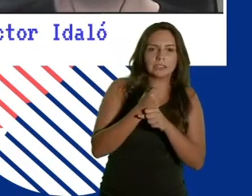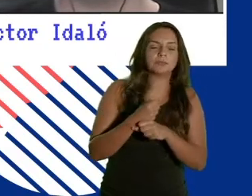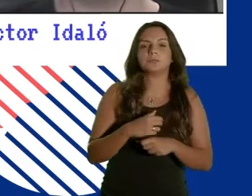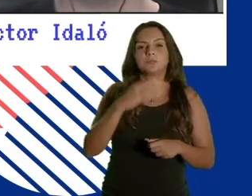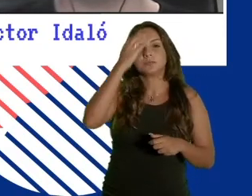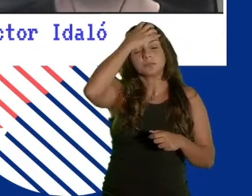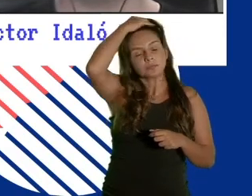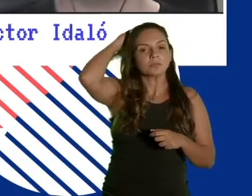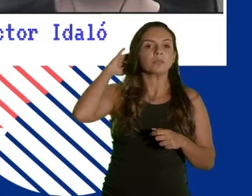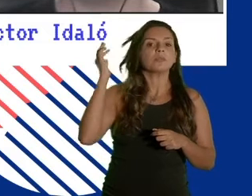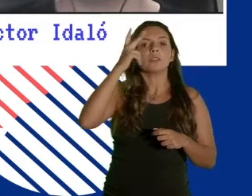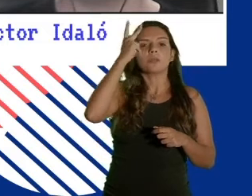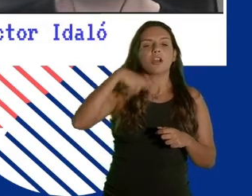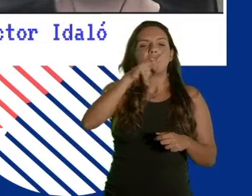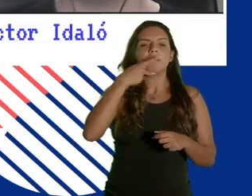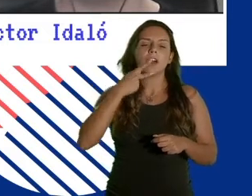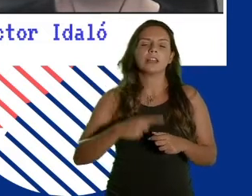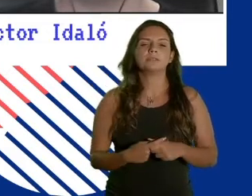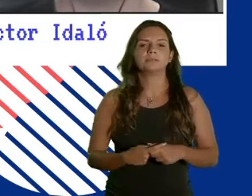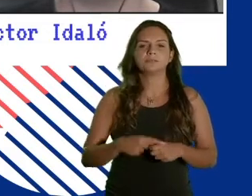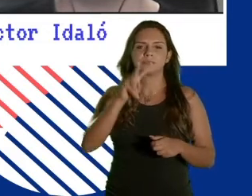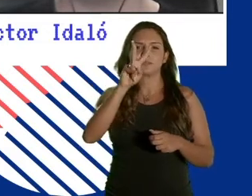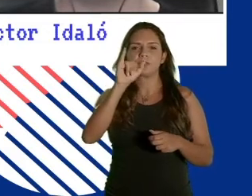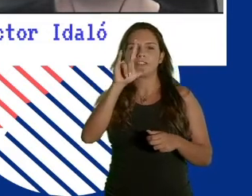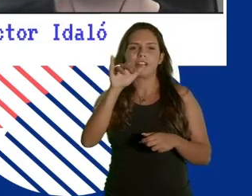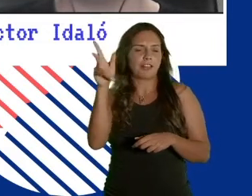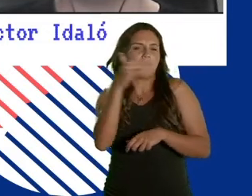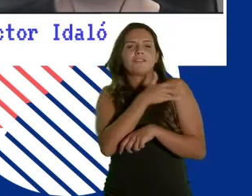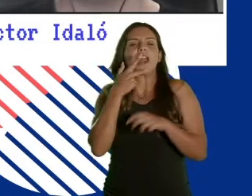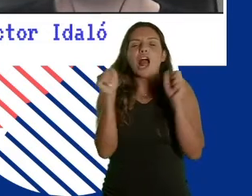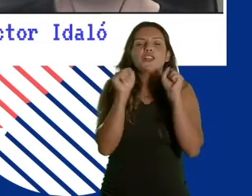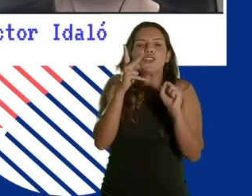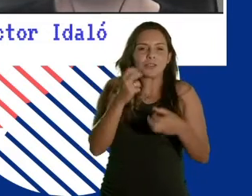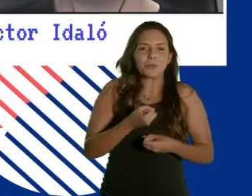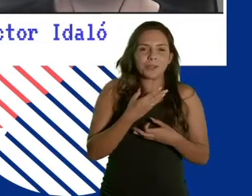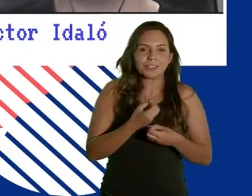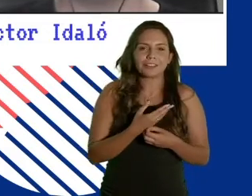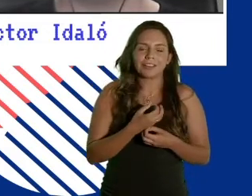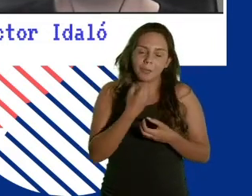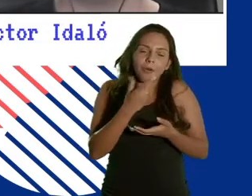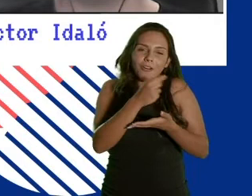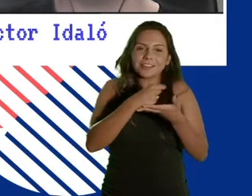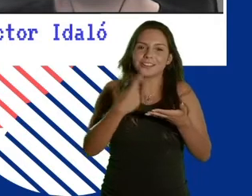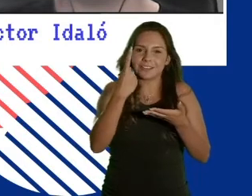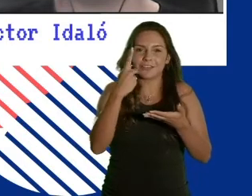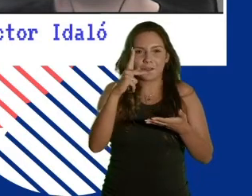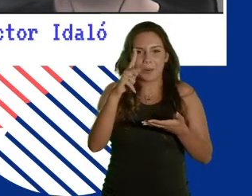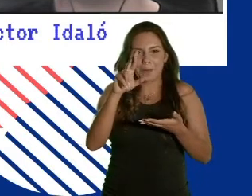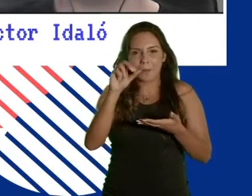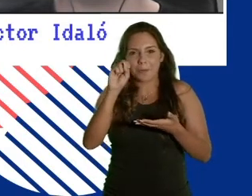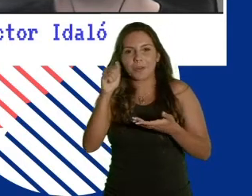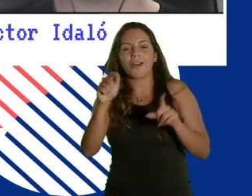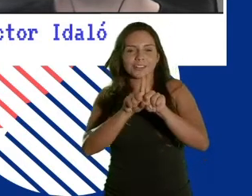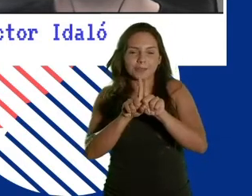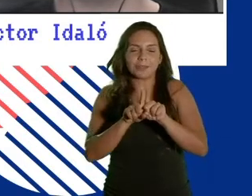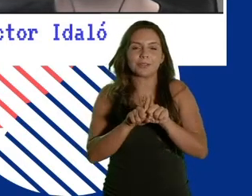Aí as pessoas falam assim para mim, Vilma, adorei o seu poema. Então é bom escrever uma prosa poética